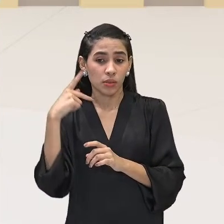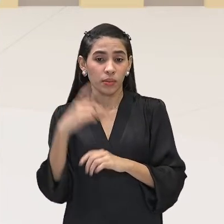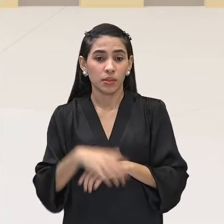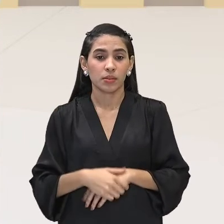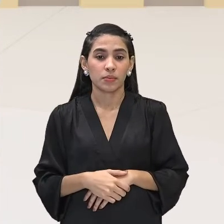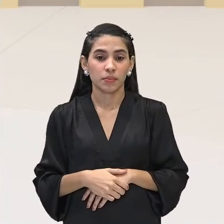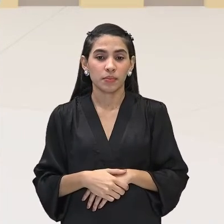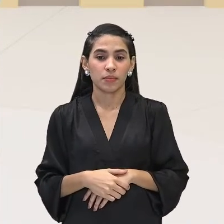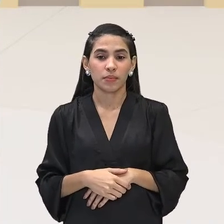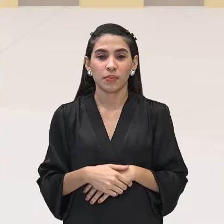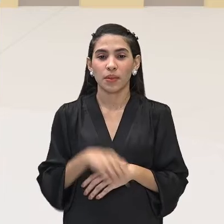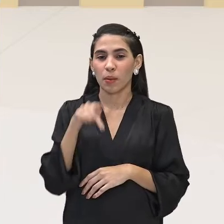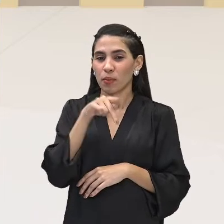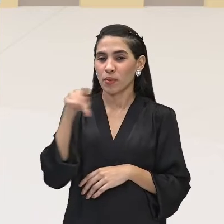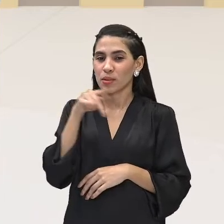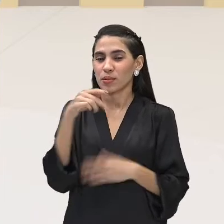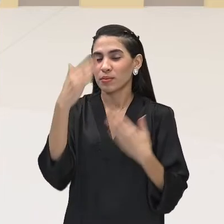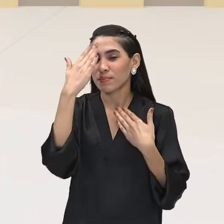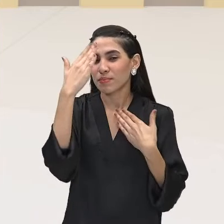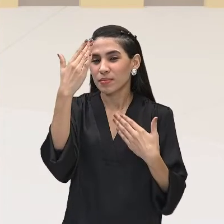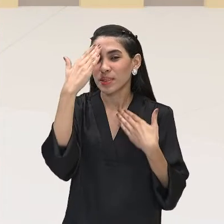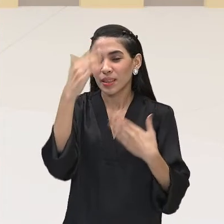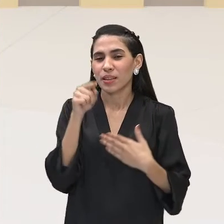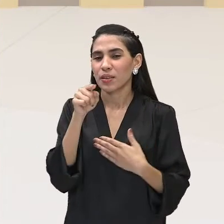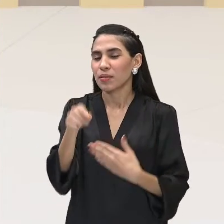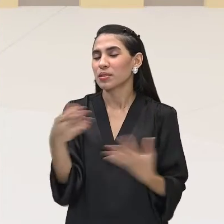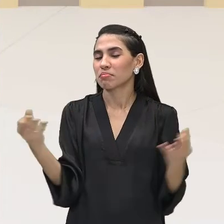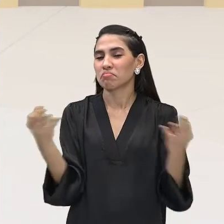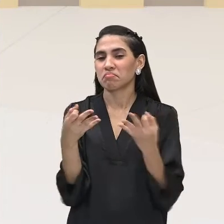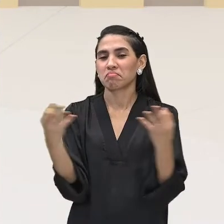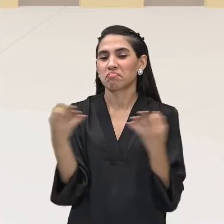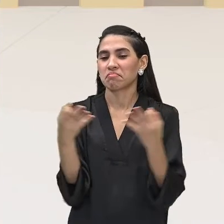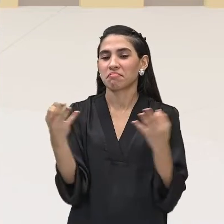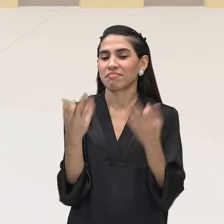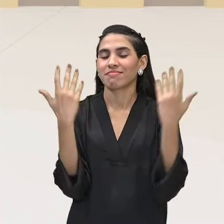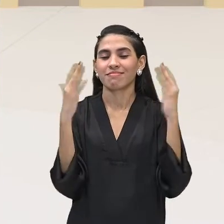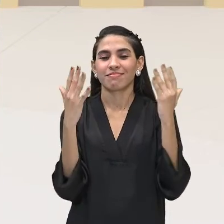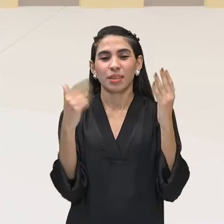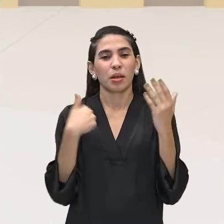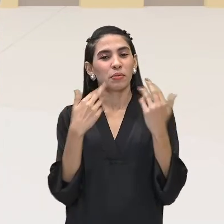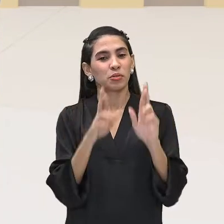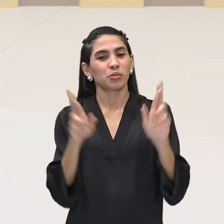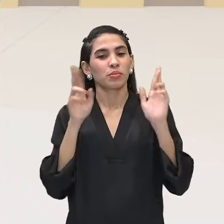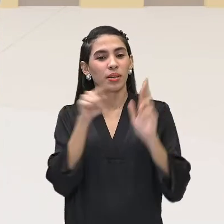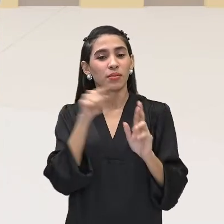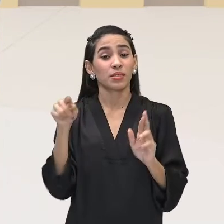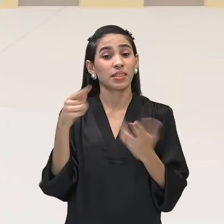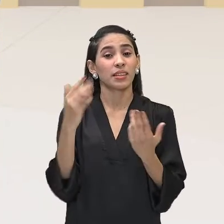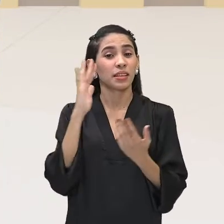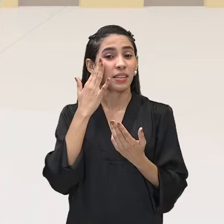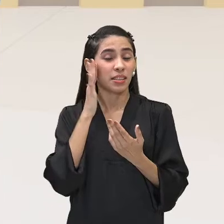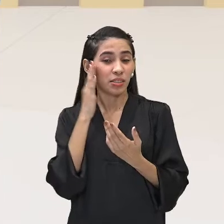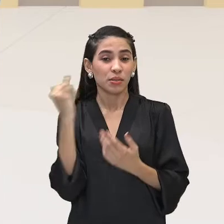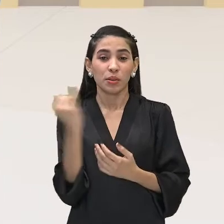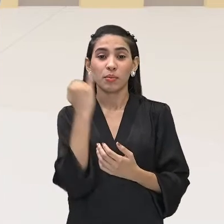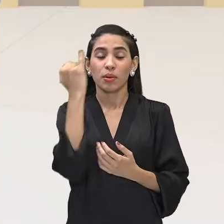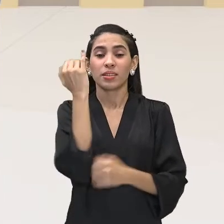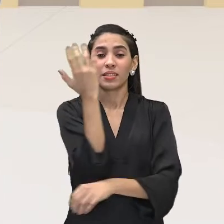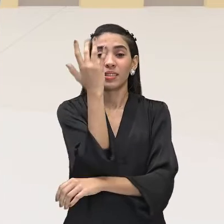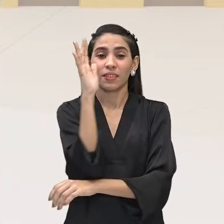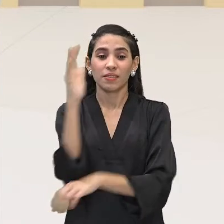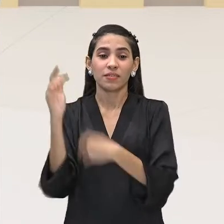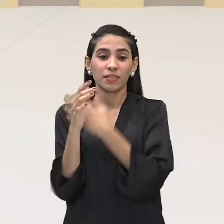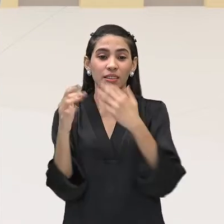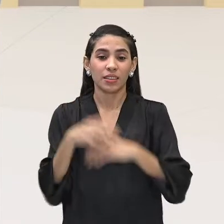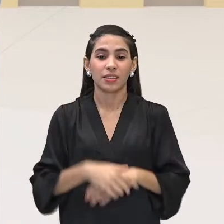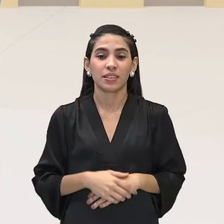Professor Wilson, muito obrigado. Isso foi bastante esclarecedor para mim também. Eu espero que vocês também tenham entendido qual é a importância da floresta,